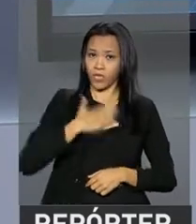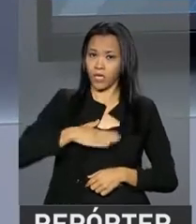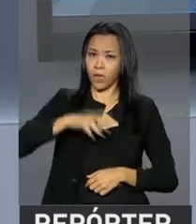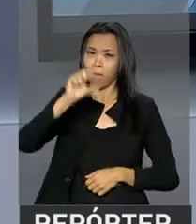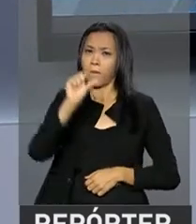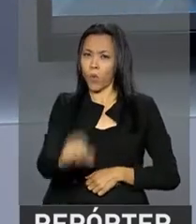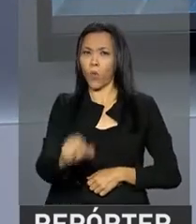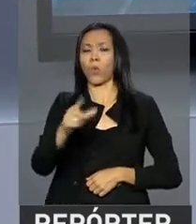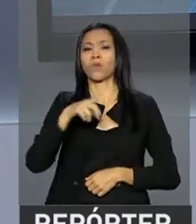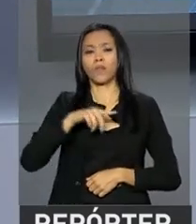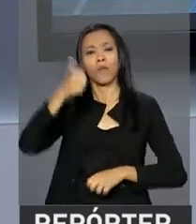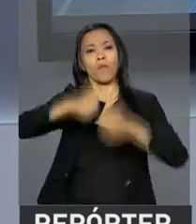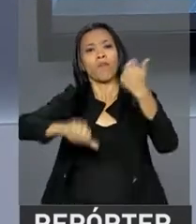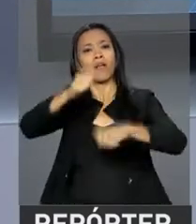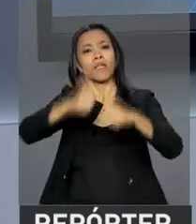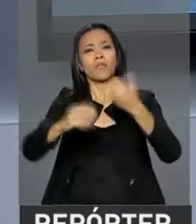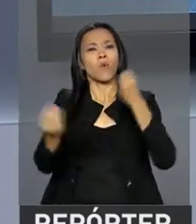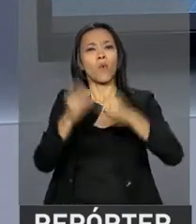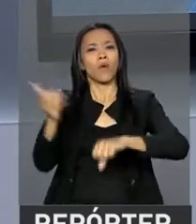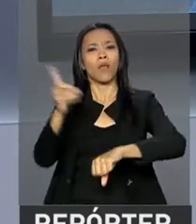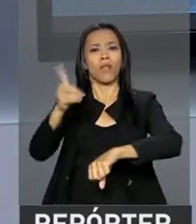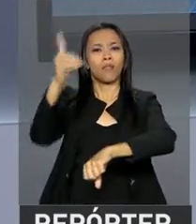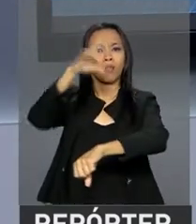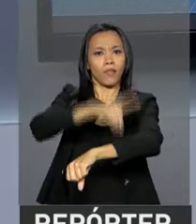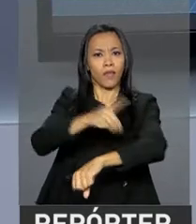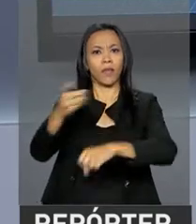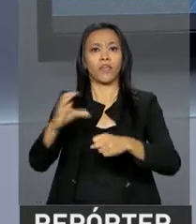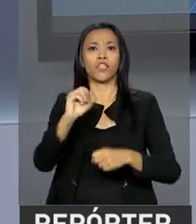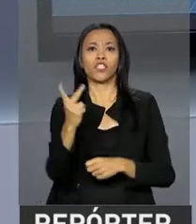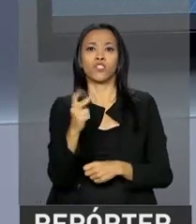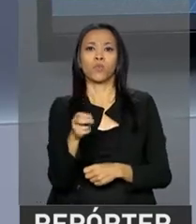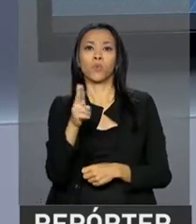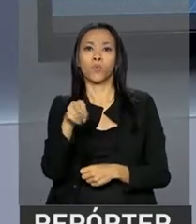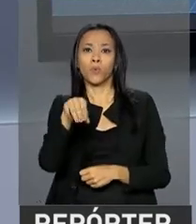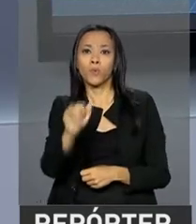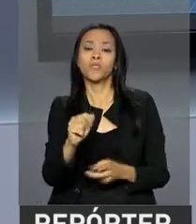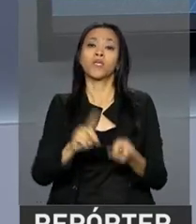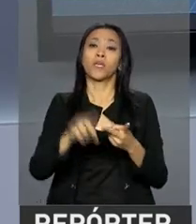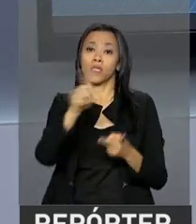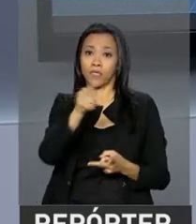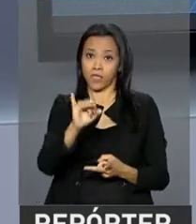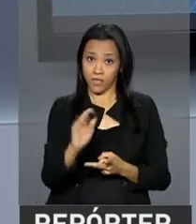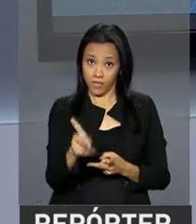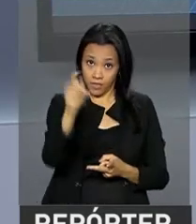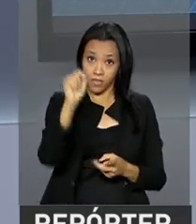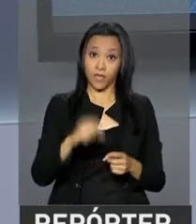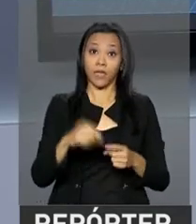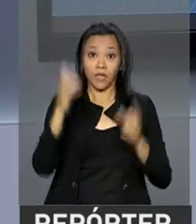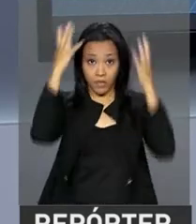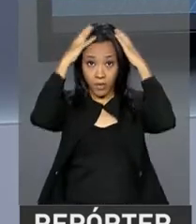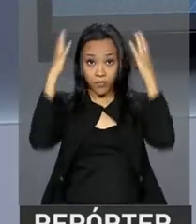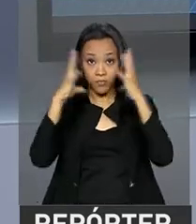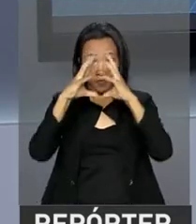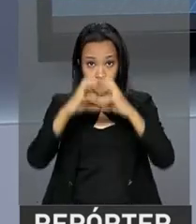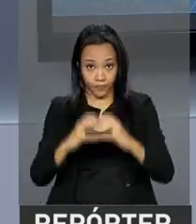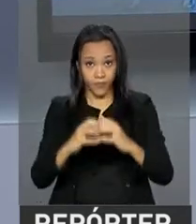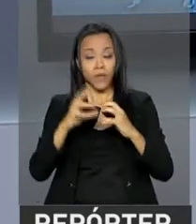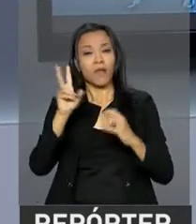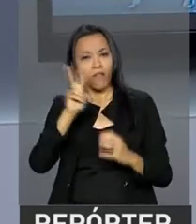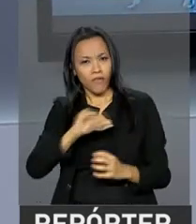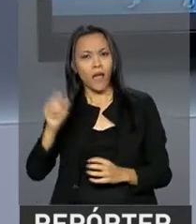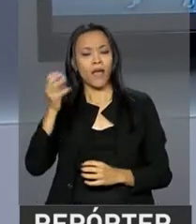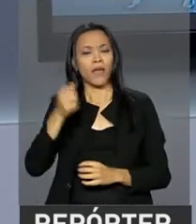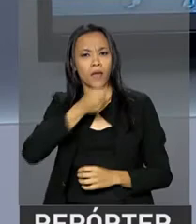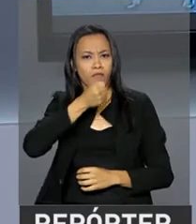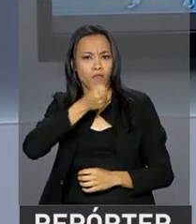pouco um balanço da situação da dengue mas congonha básica e também da microcefalia no país gabriela noronha vai acompanhar a coletiva